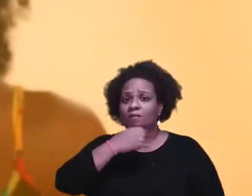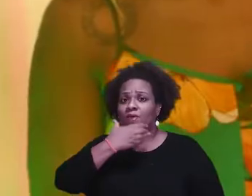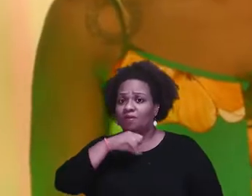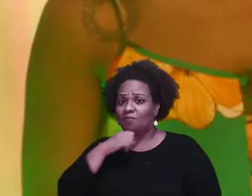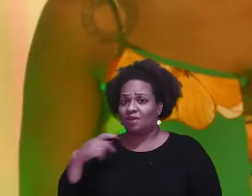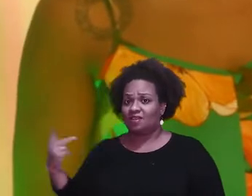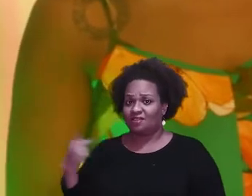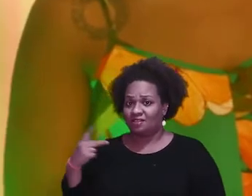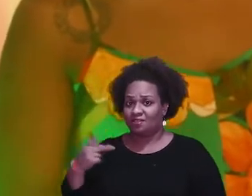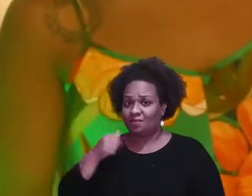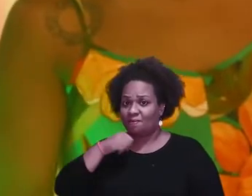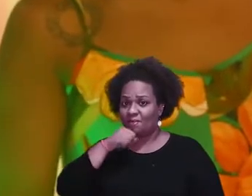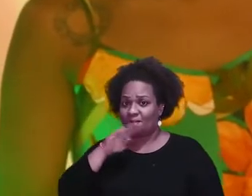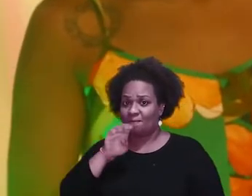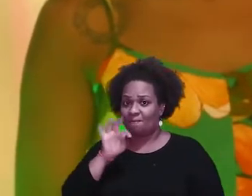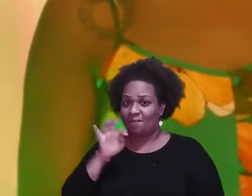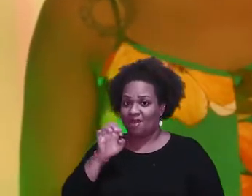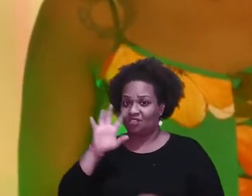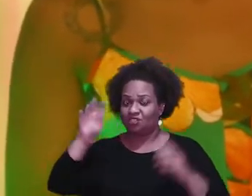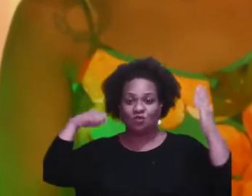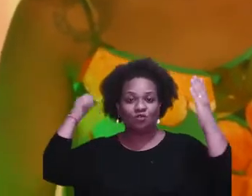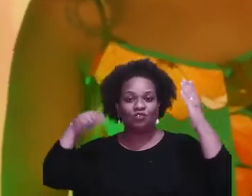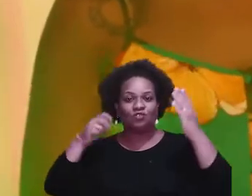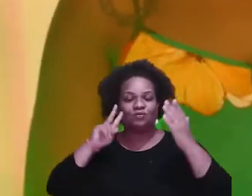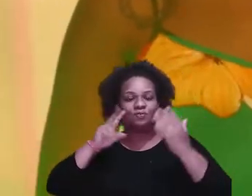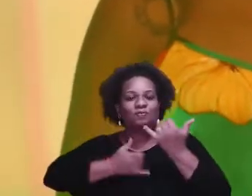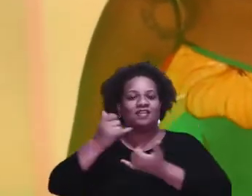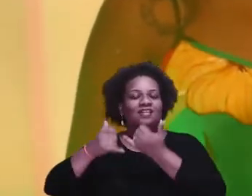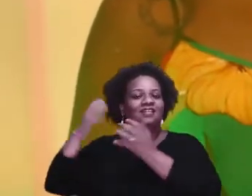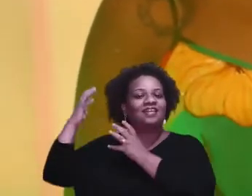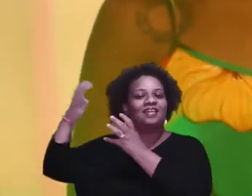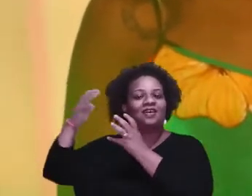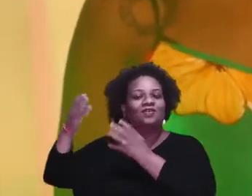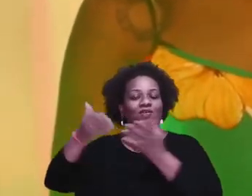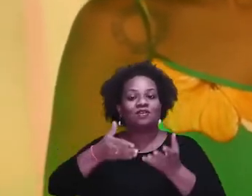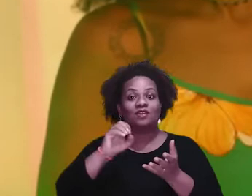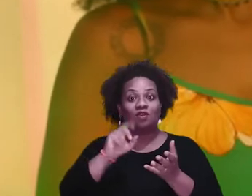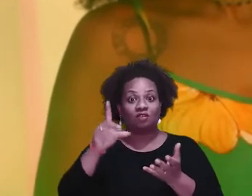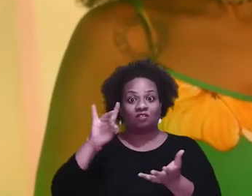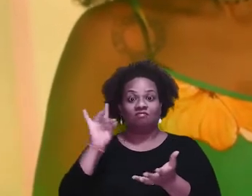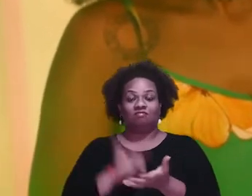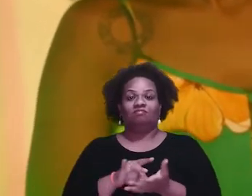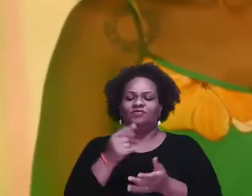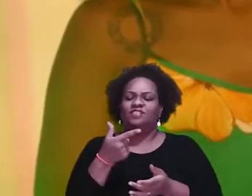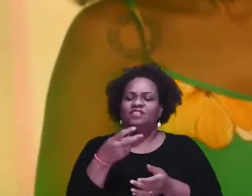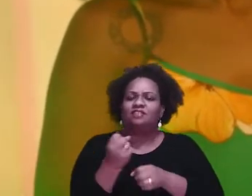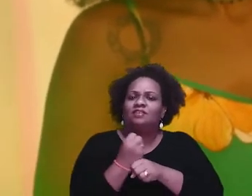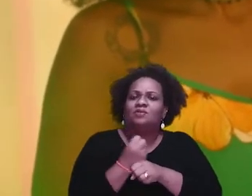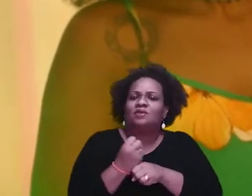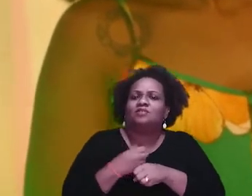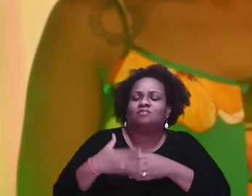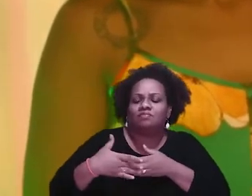pais, mestre Quinho Caetés e mãe Beth de Oxum, resgatam a brincadeira do coco e trazem para Olinda, onde se consolida, por